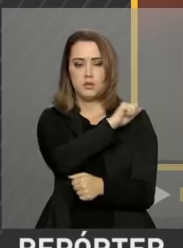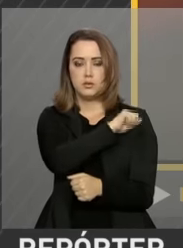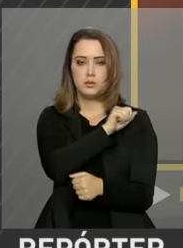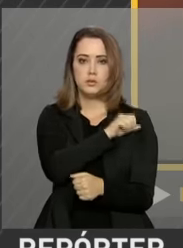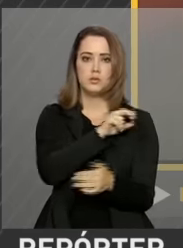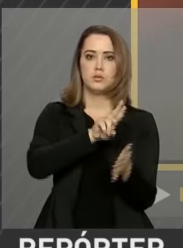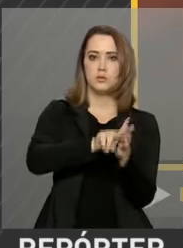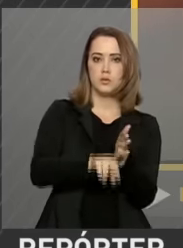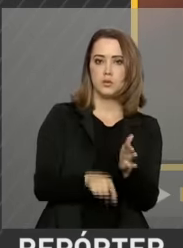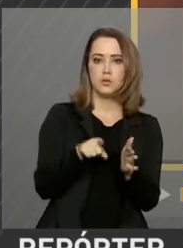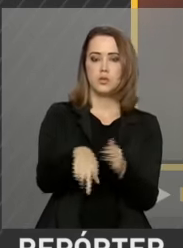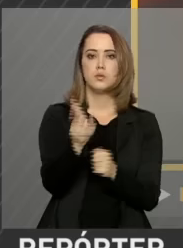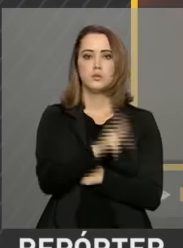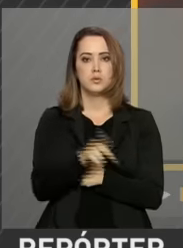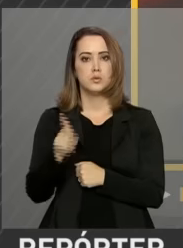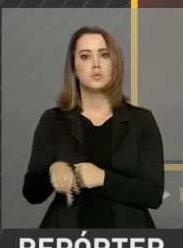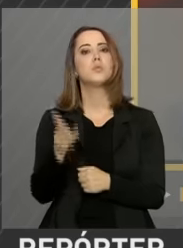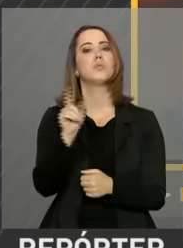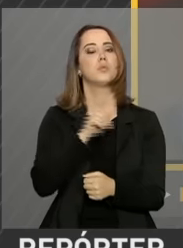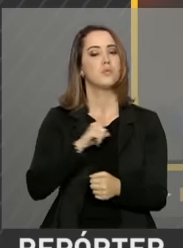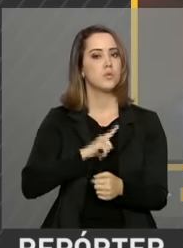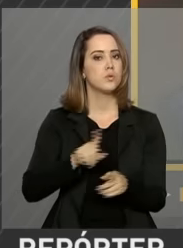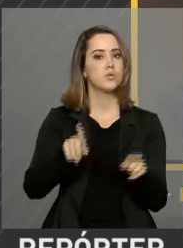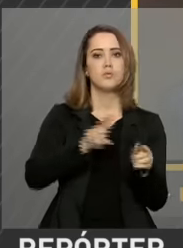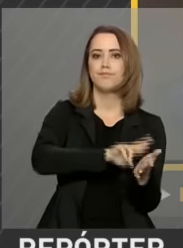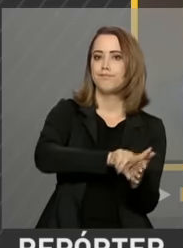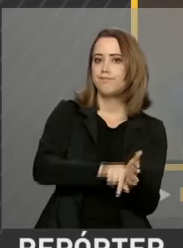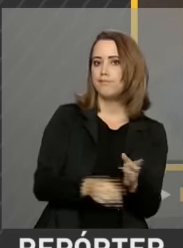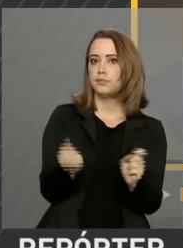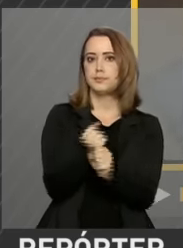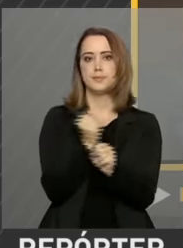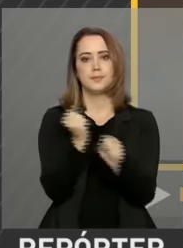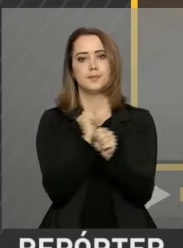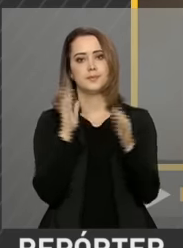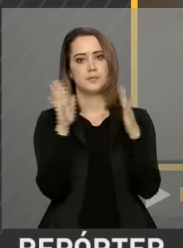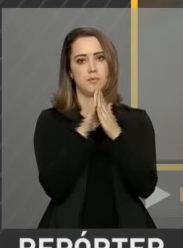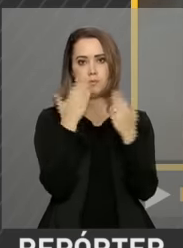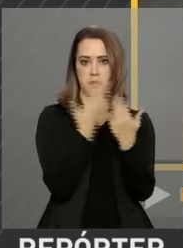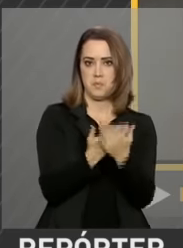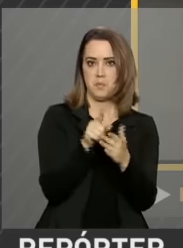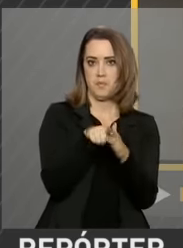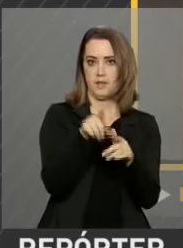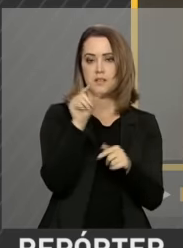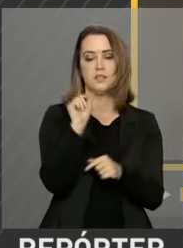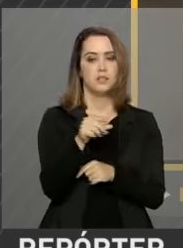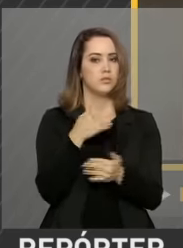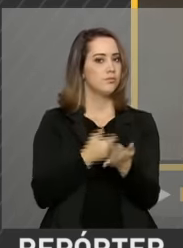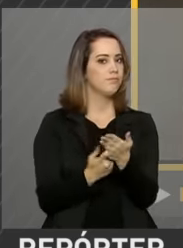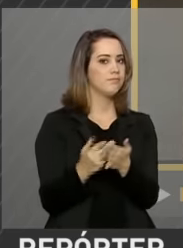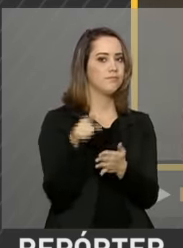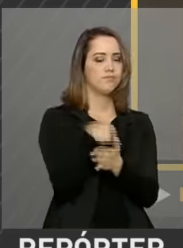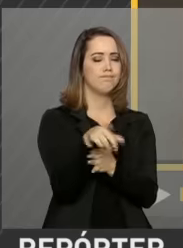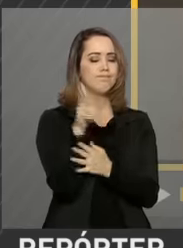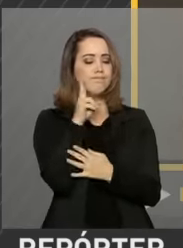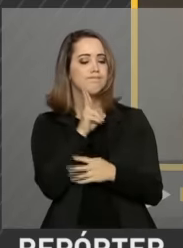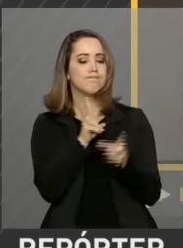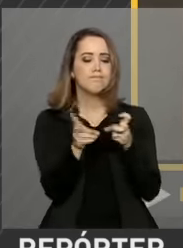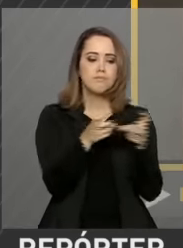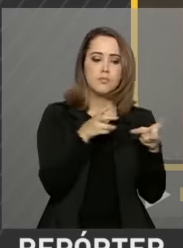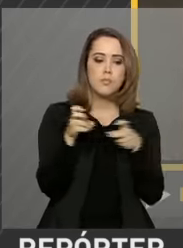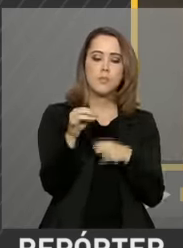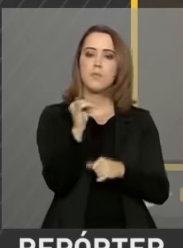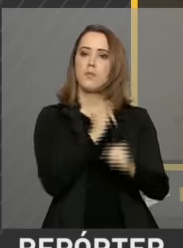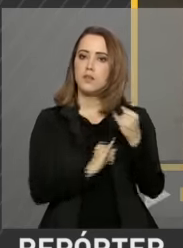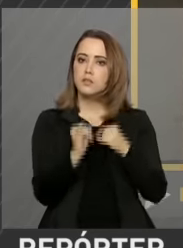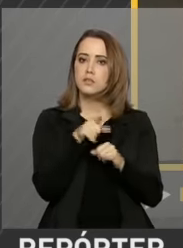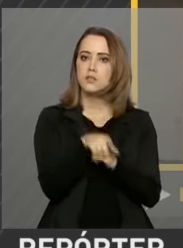professores contratados e também dados sobre a infraestrutura da escola e a partir dessas informações que o governo federal destina